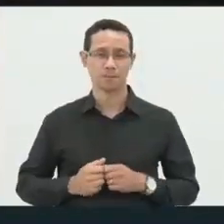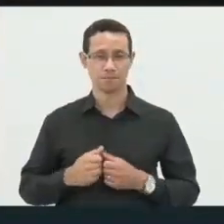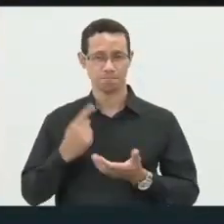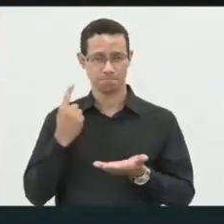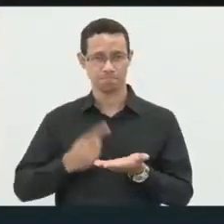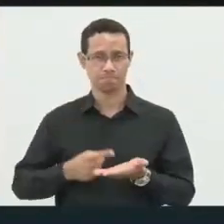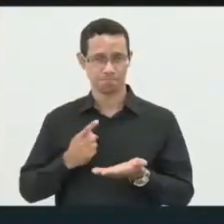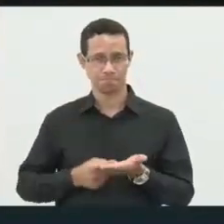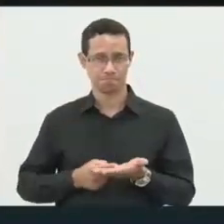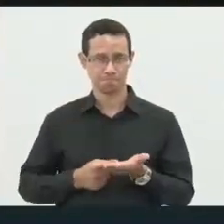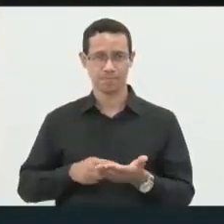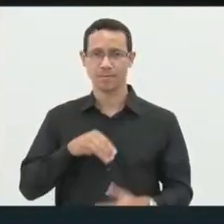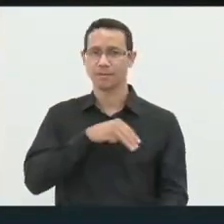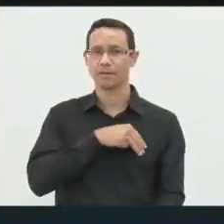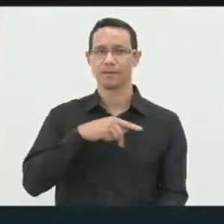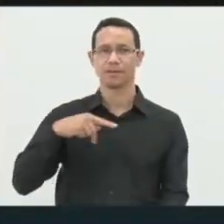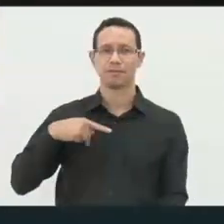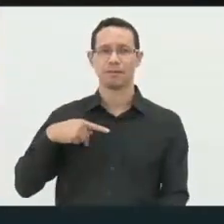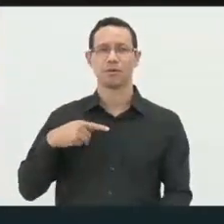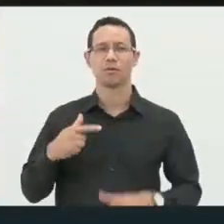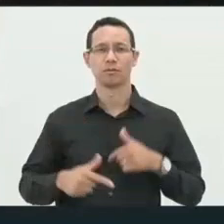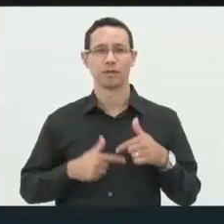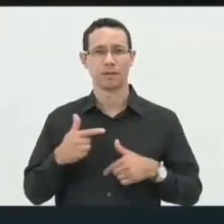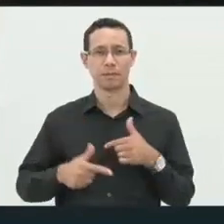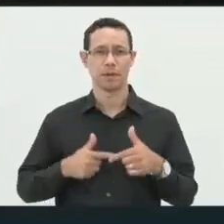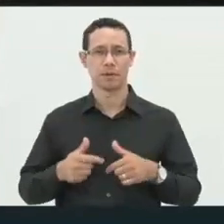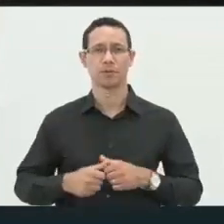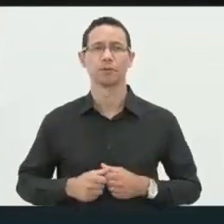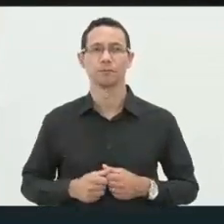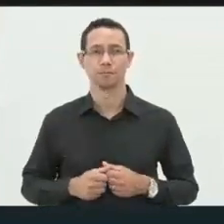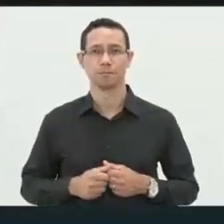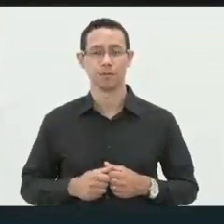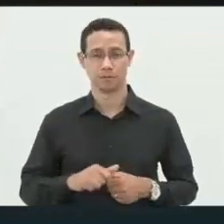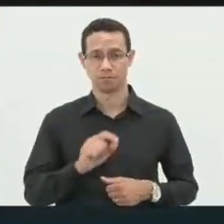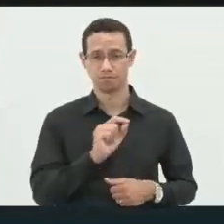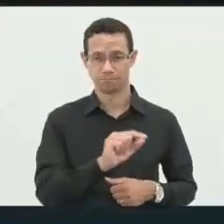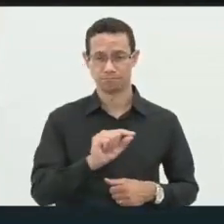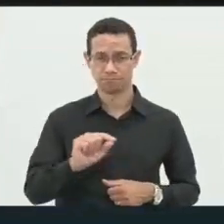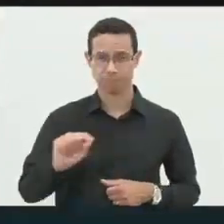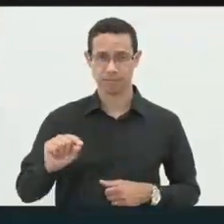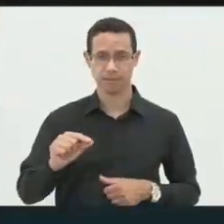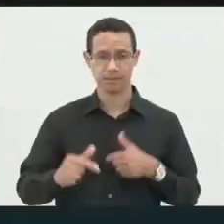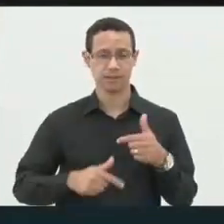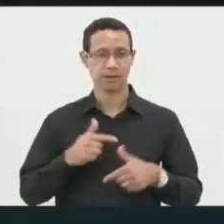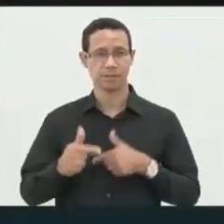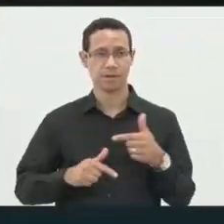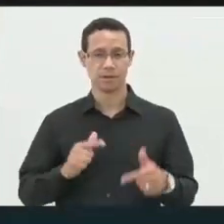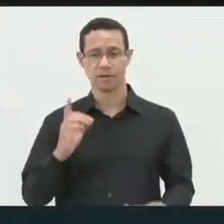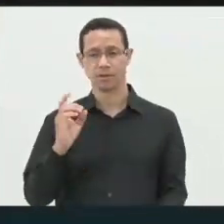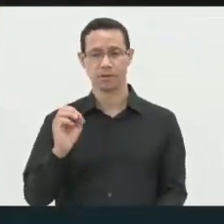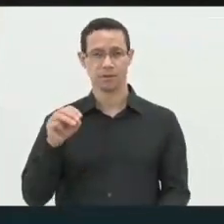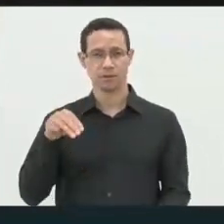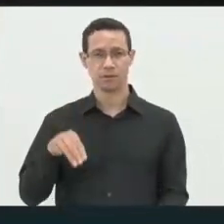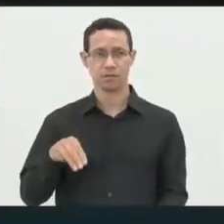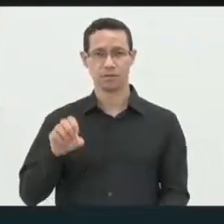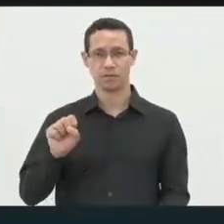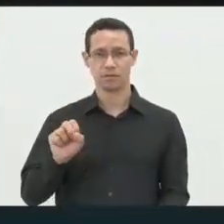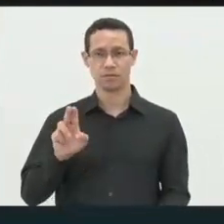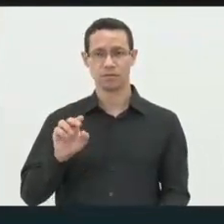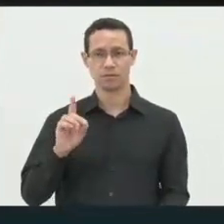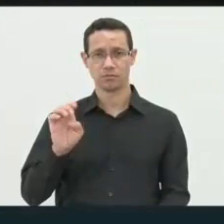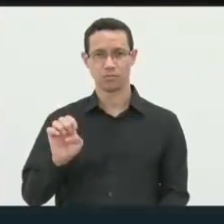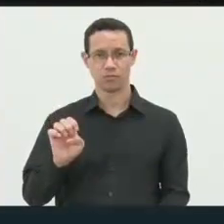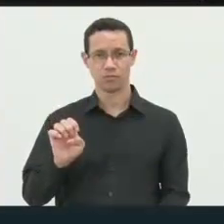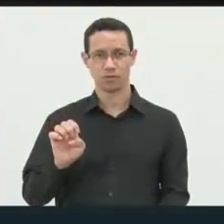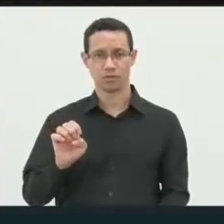com o Ministério Público do Trabalho que os trabalhadores da Dom saúde trabalhador do hmu